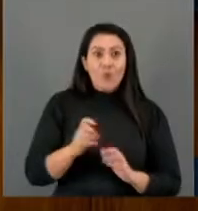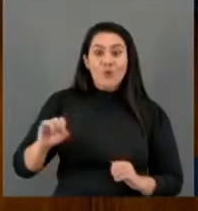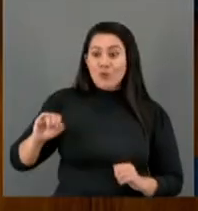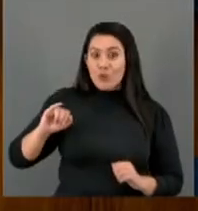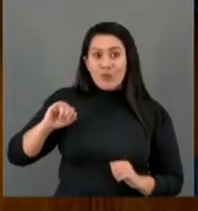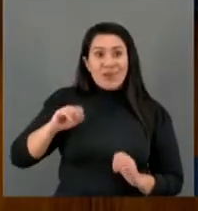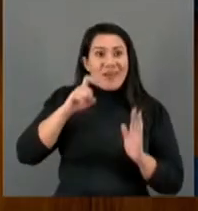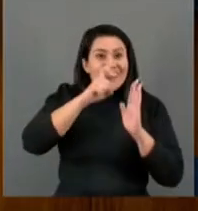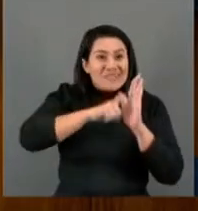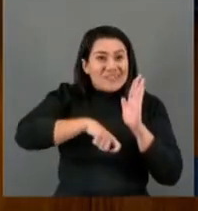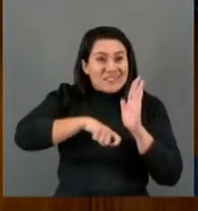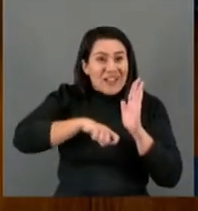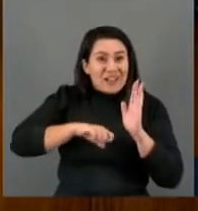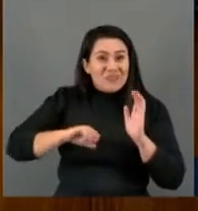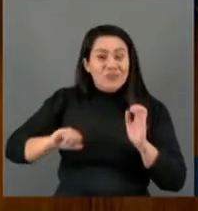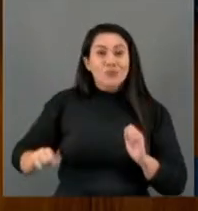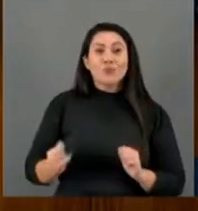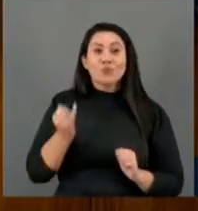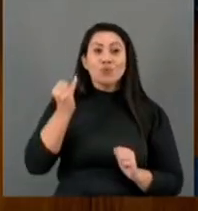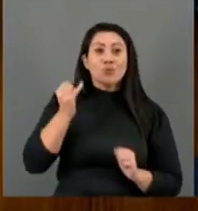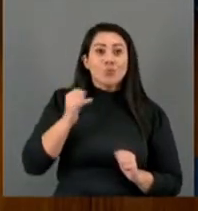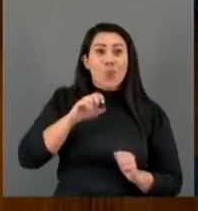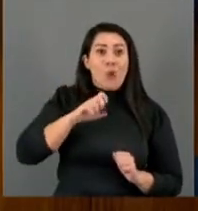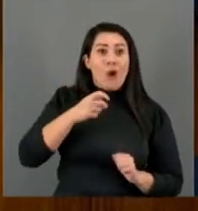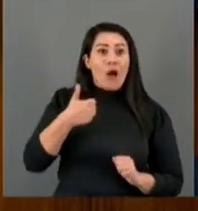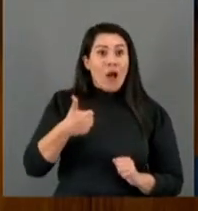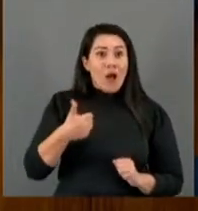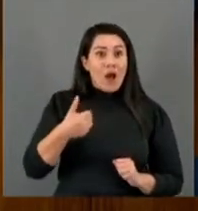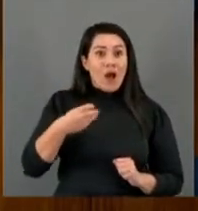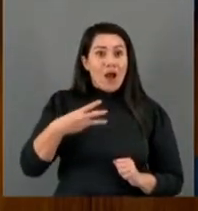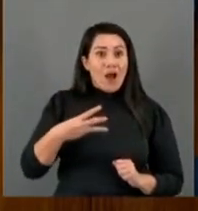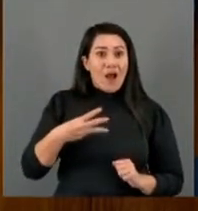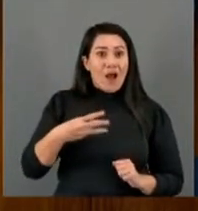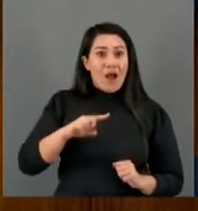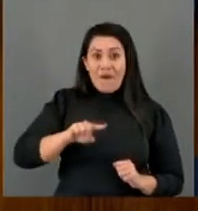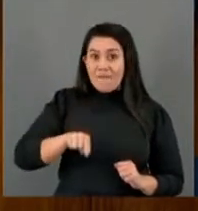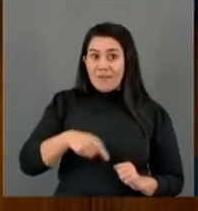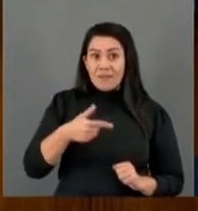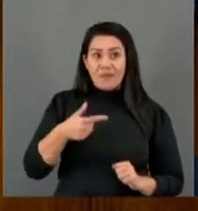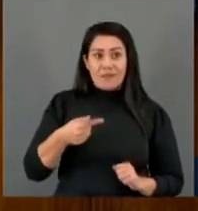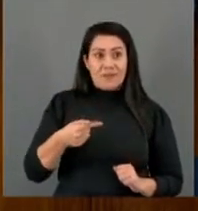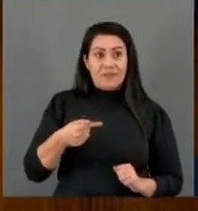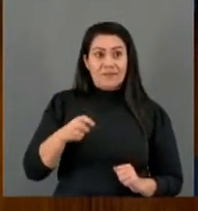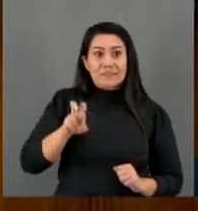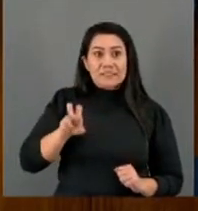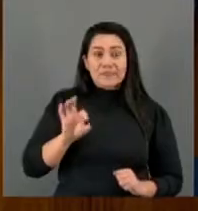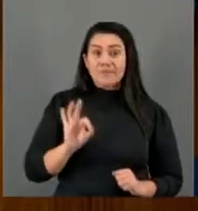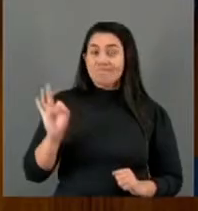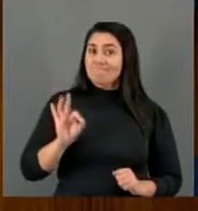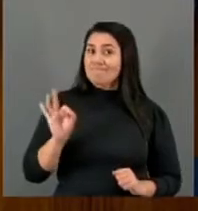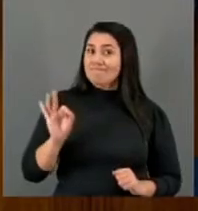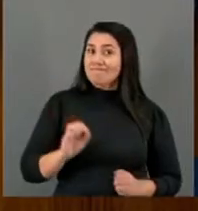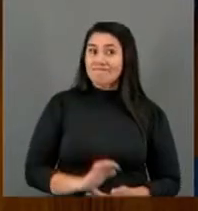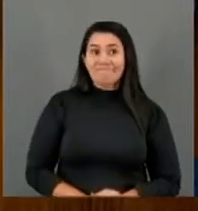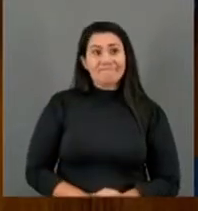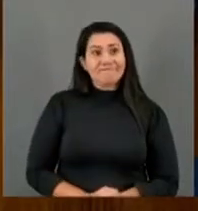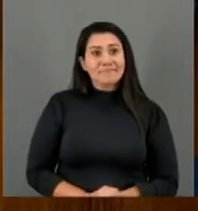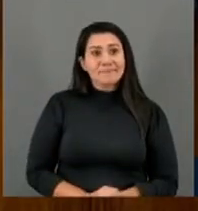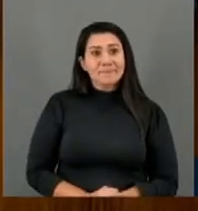13,75%, essa foi a taxa ao final. Meus prezados senadores, meu